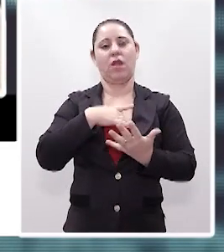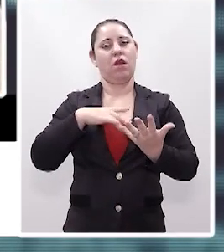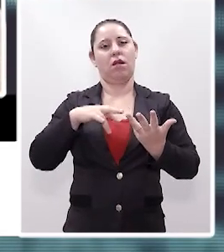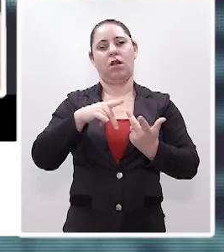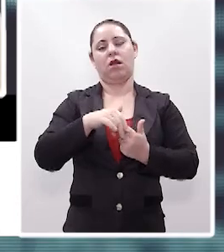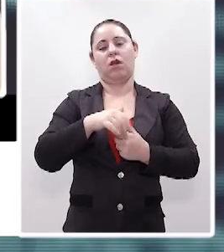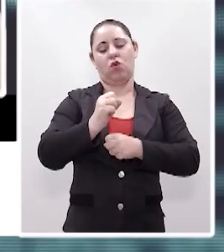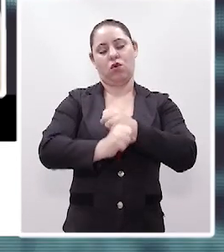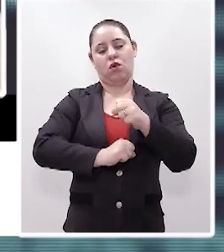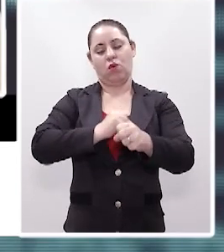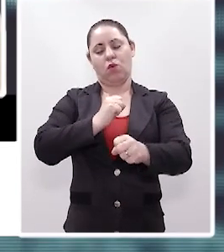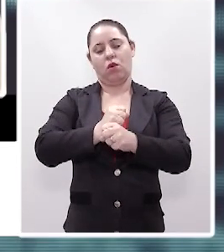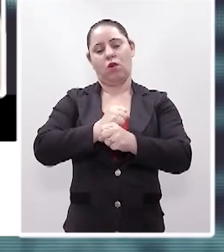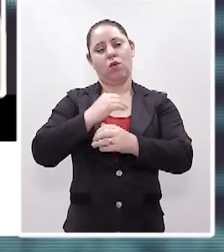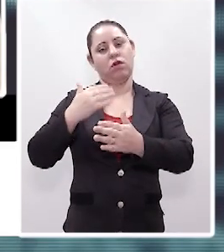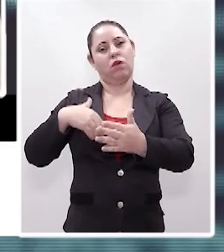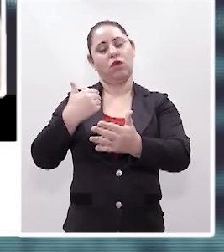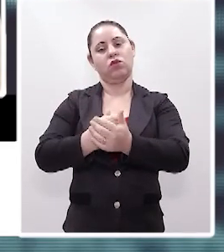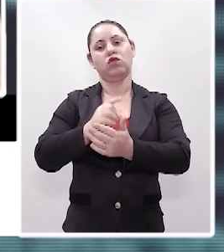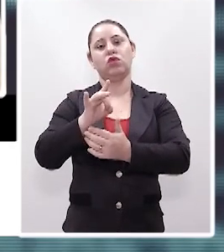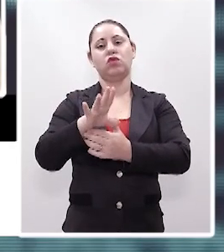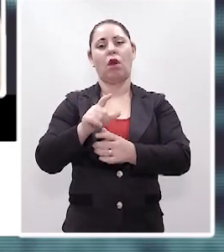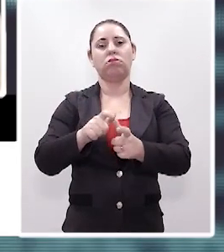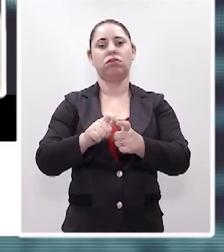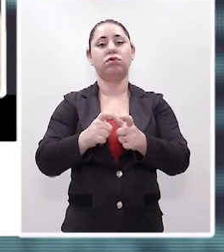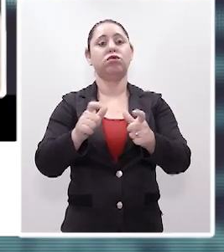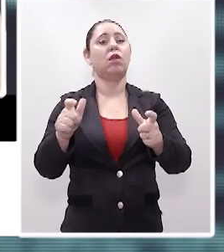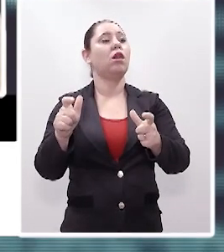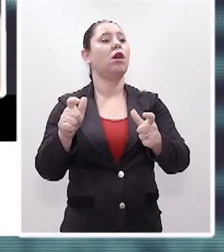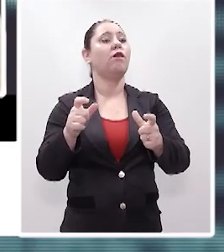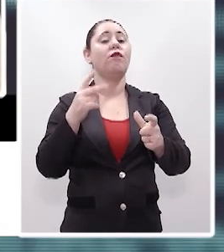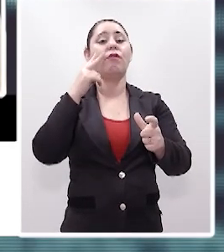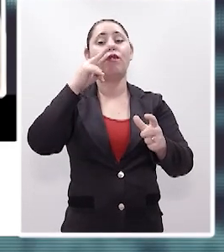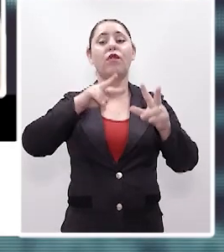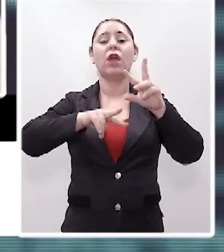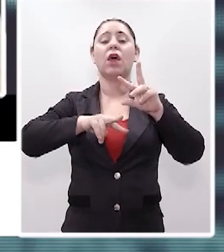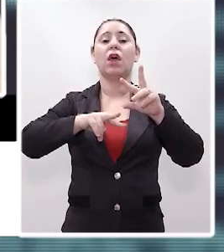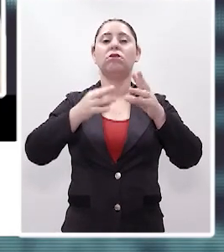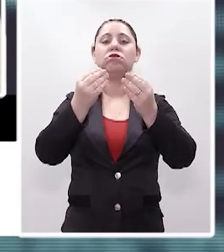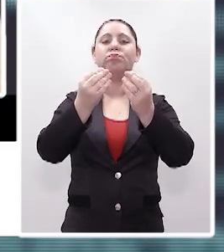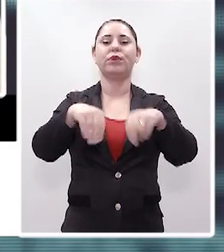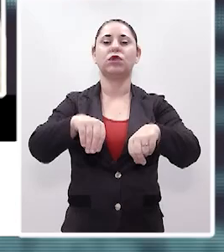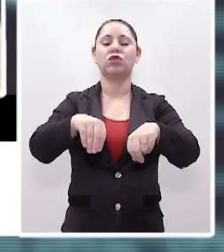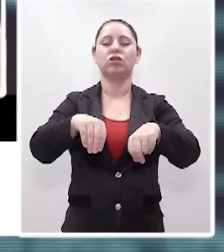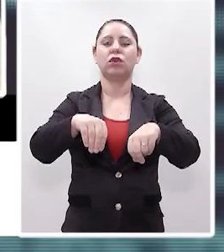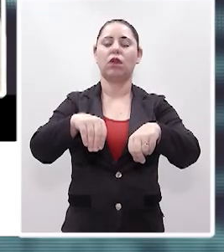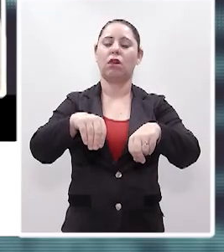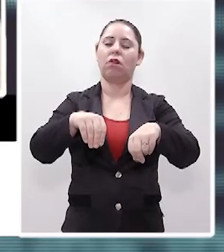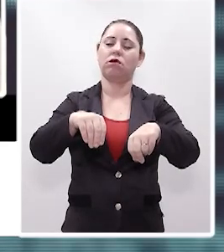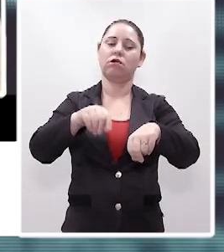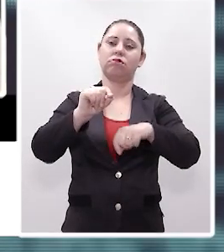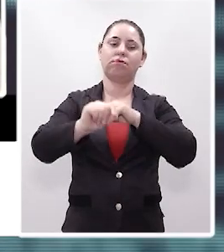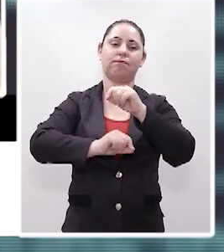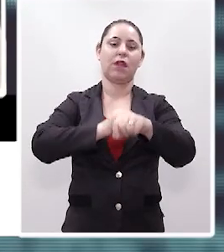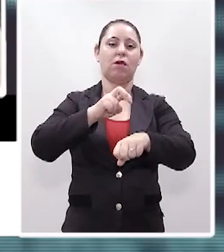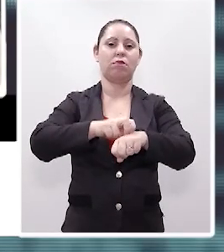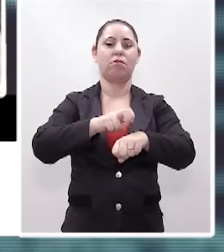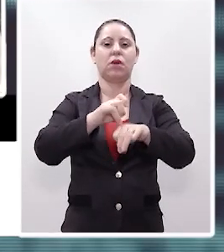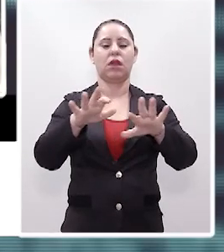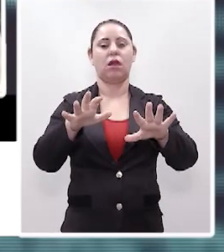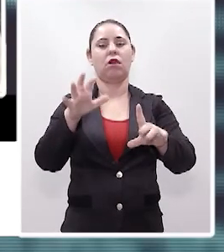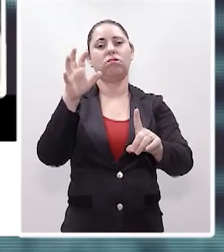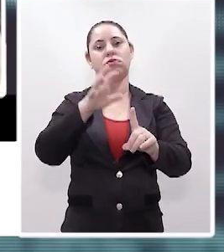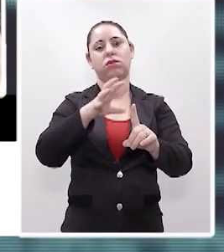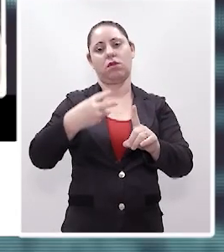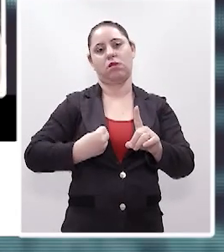enfim, só daqui a alguns anos que a gente vai poder mensurar todos esses reflexos negativos, né, que realmente a pandemia